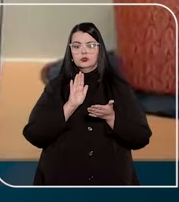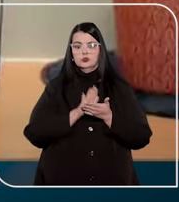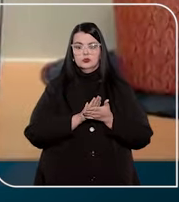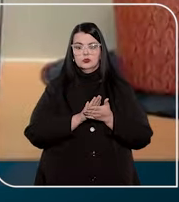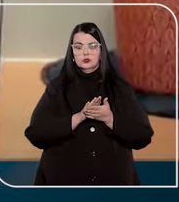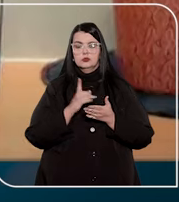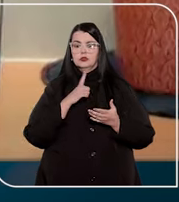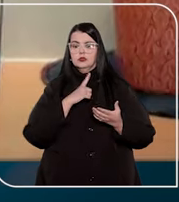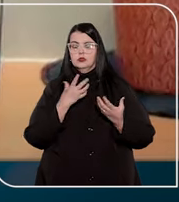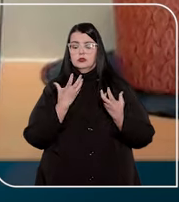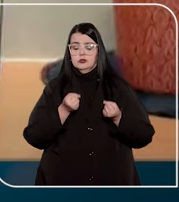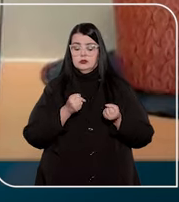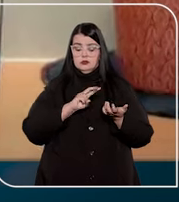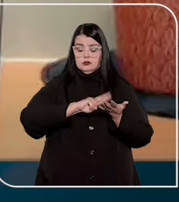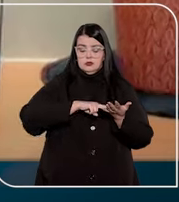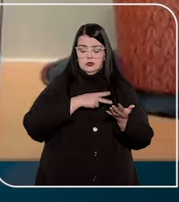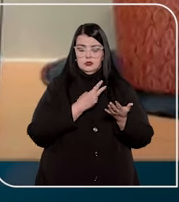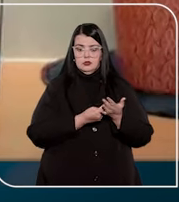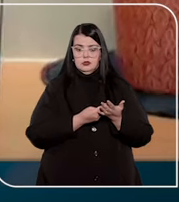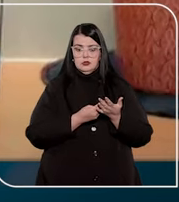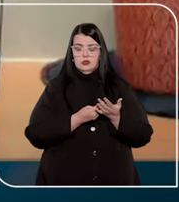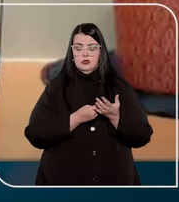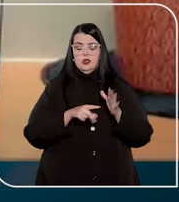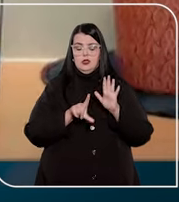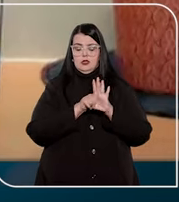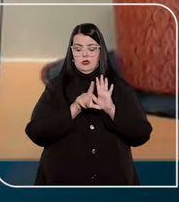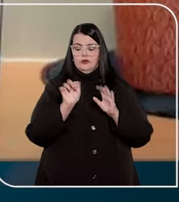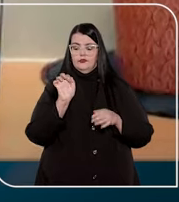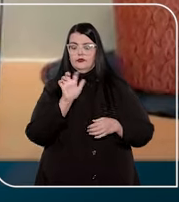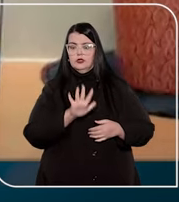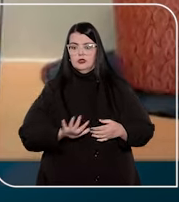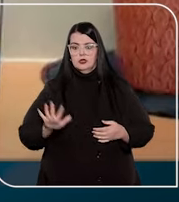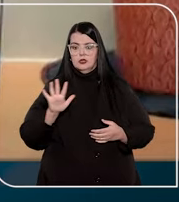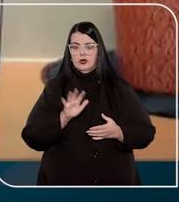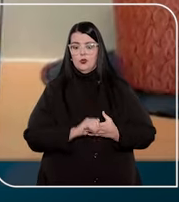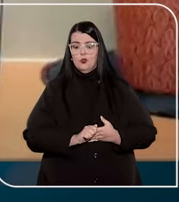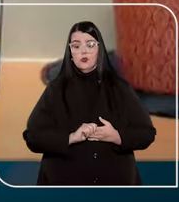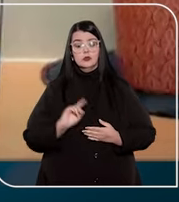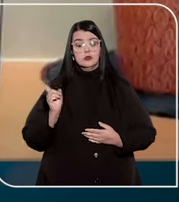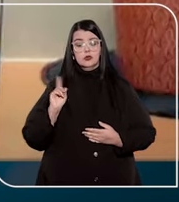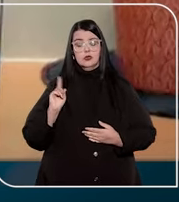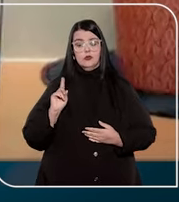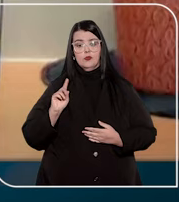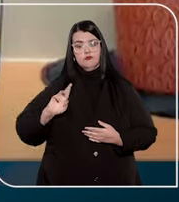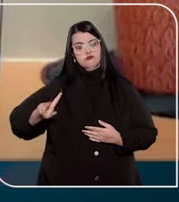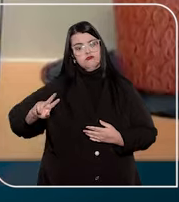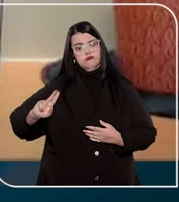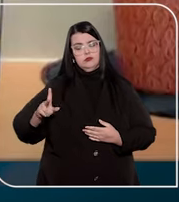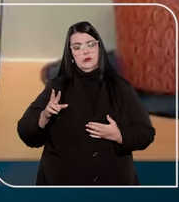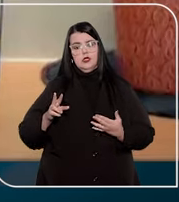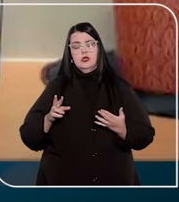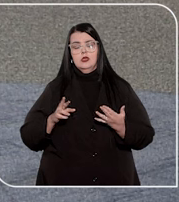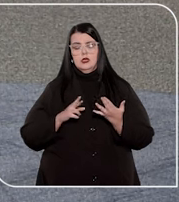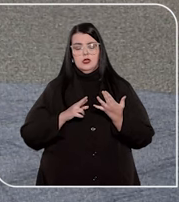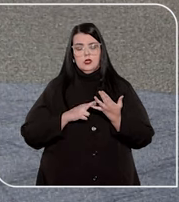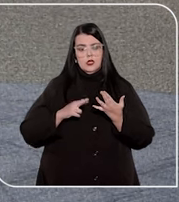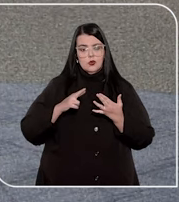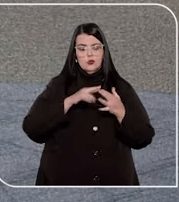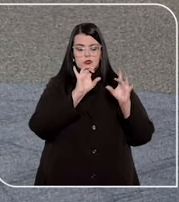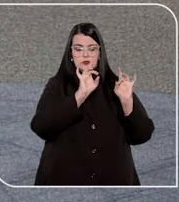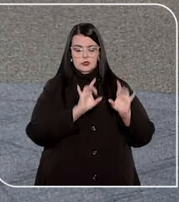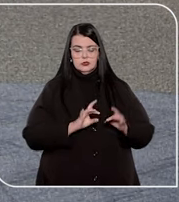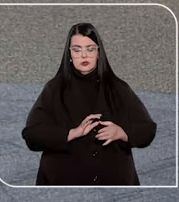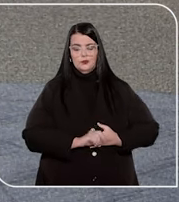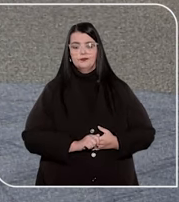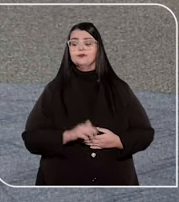fim de uniformizar a interpretação da legislação federal nessa hipótese, mas não através do recurso especial. Doutor